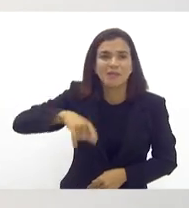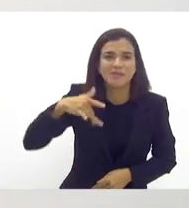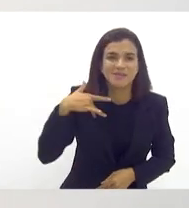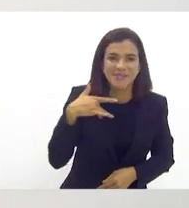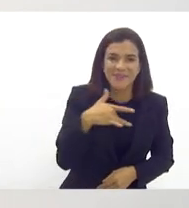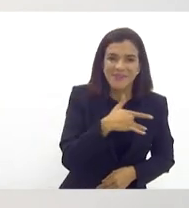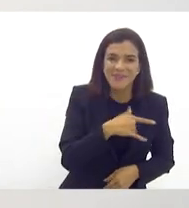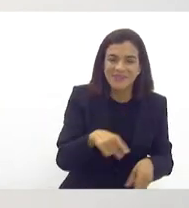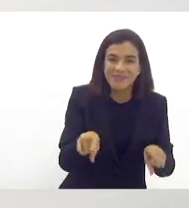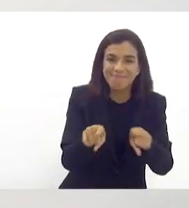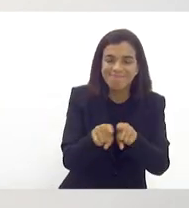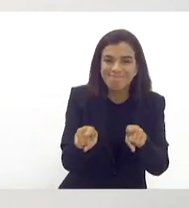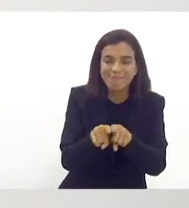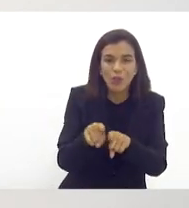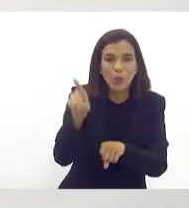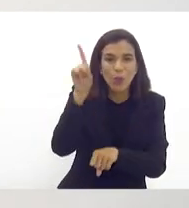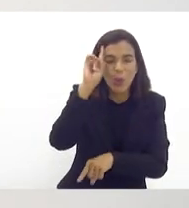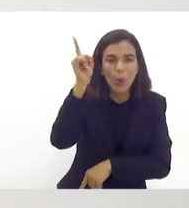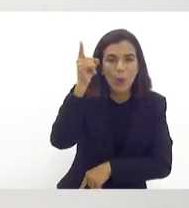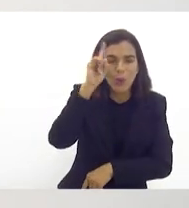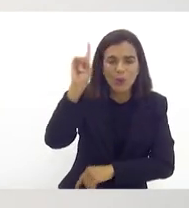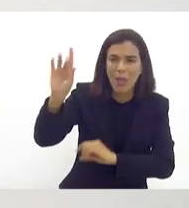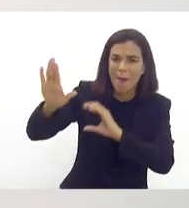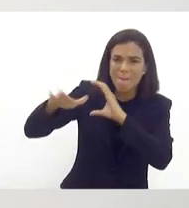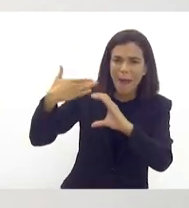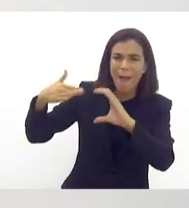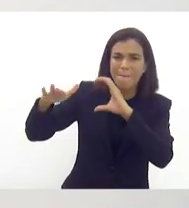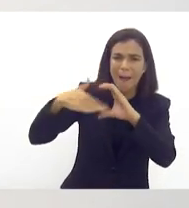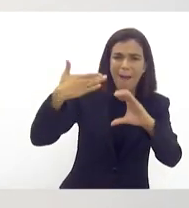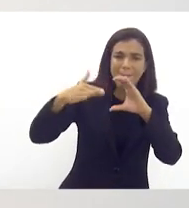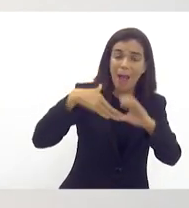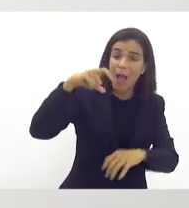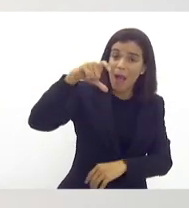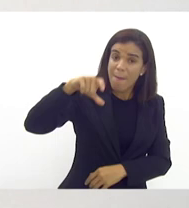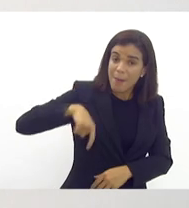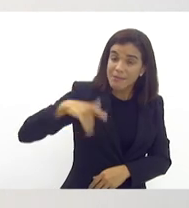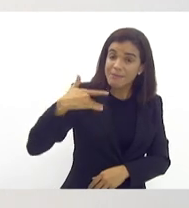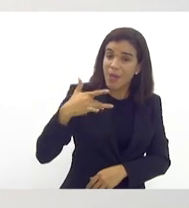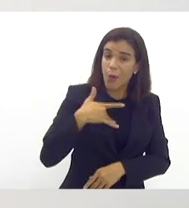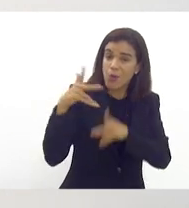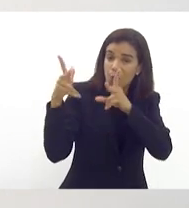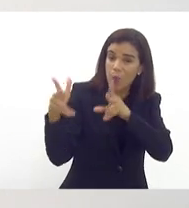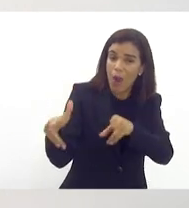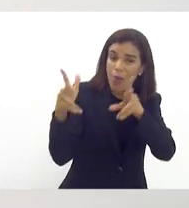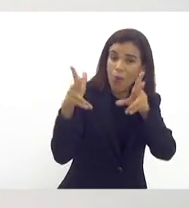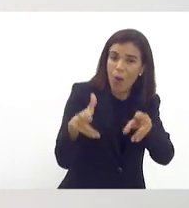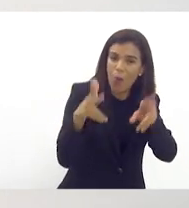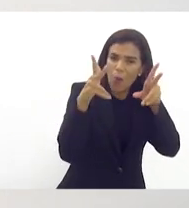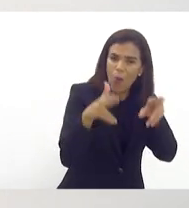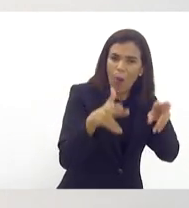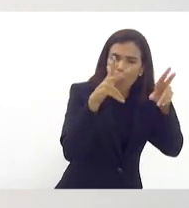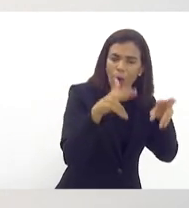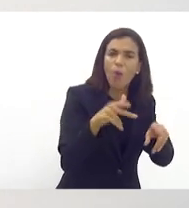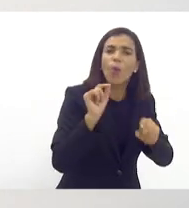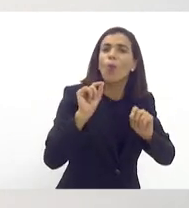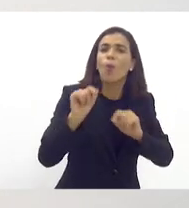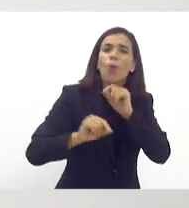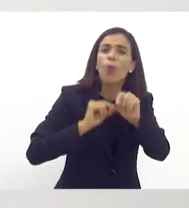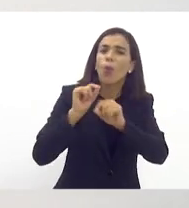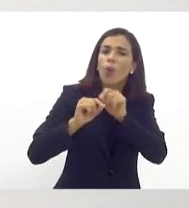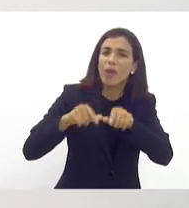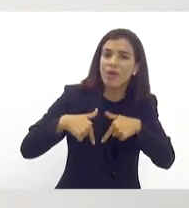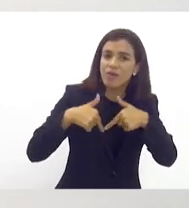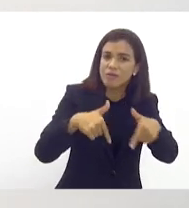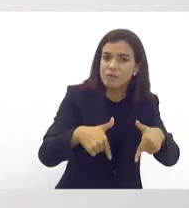a gente tá recebendo notícia dia após dia de outros planos fazendo a mesma coisa a mesma situação e aí o que fazer o que a gente fic